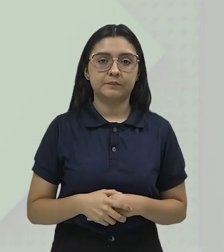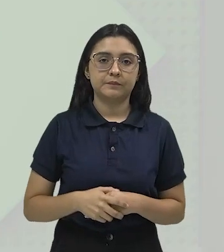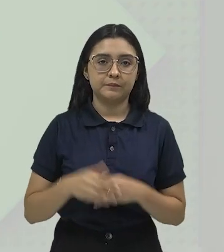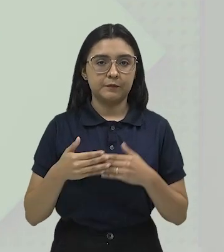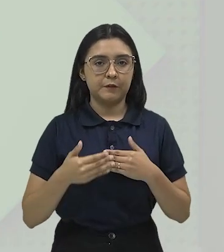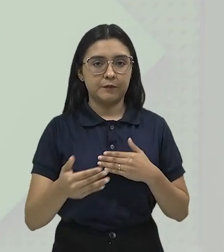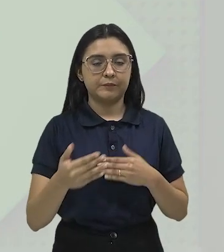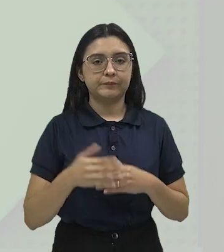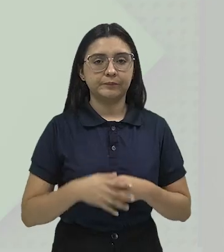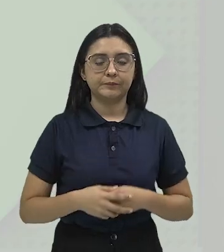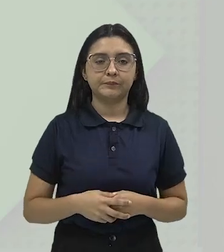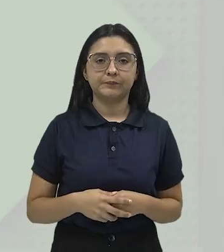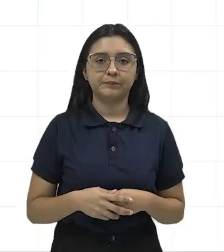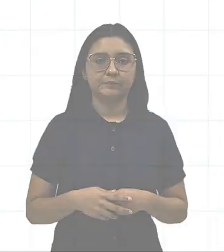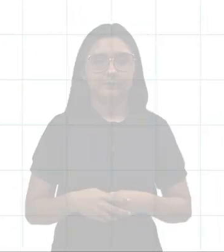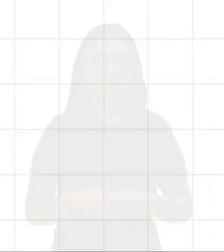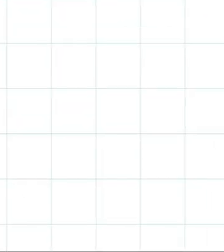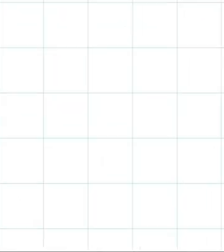Então vamos à revisão.